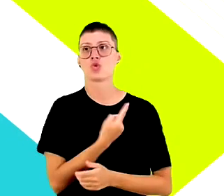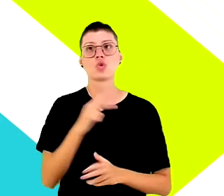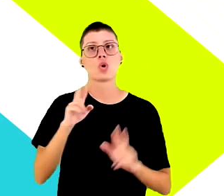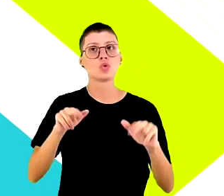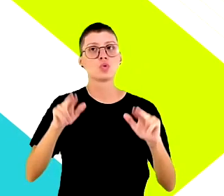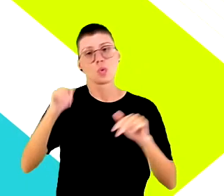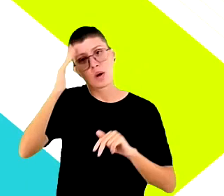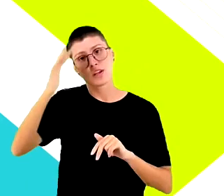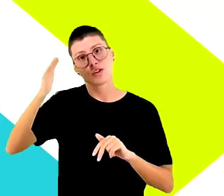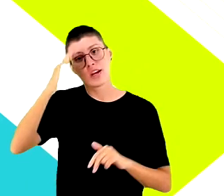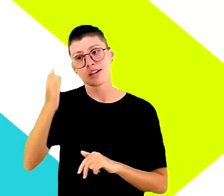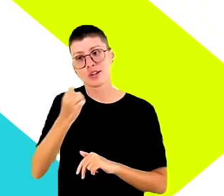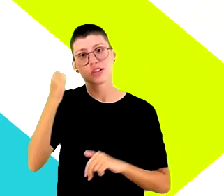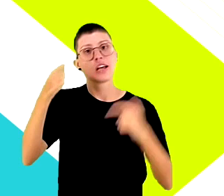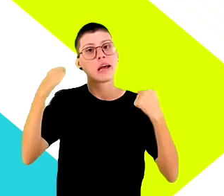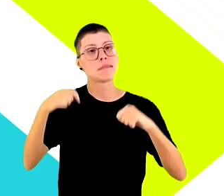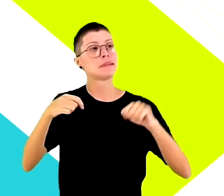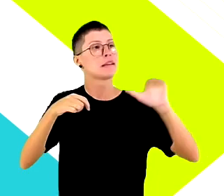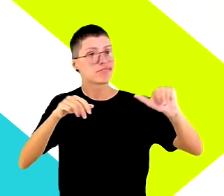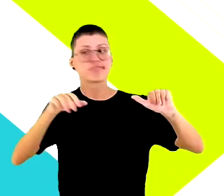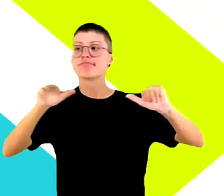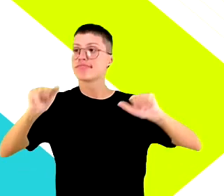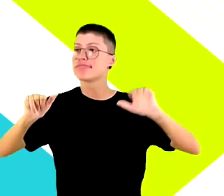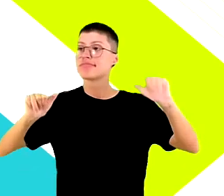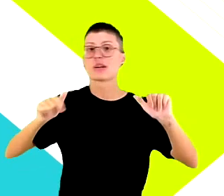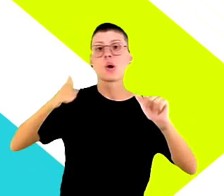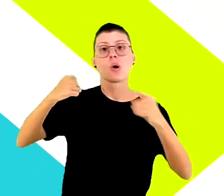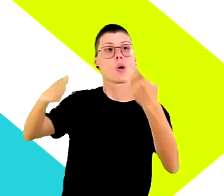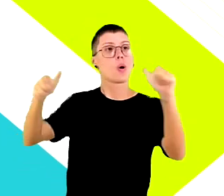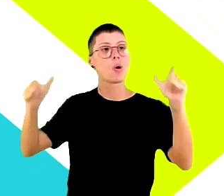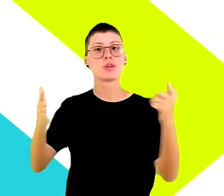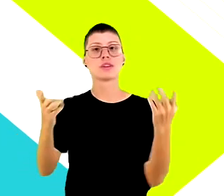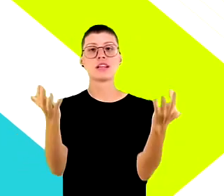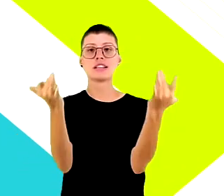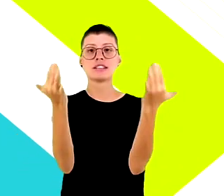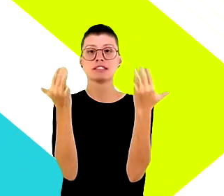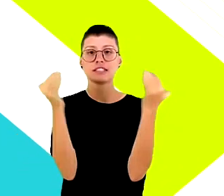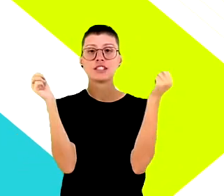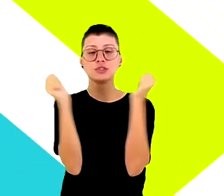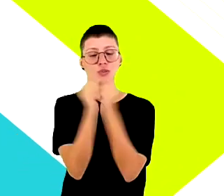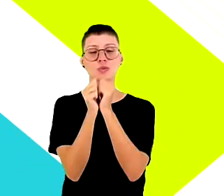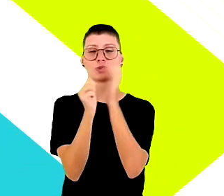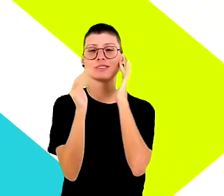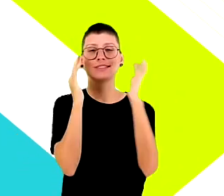chamar outras pessoas para que venham sonhar com a gente, possam compor. E a gente tem um grupo, um